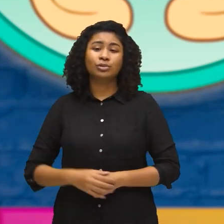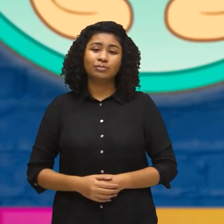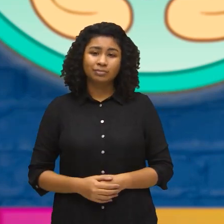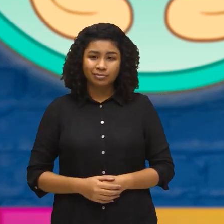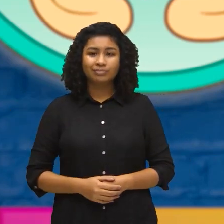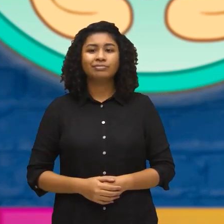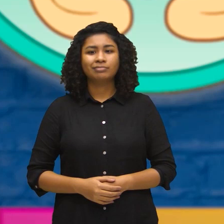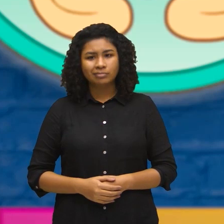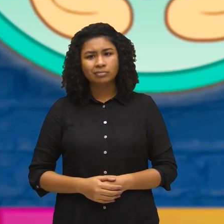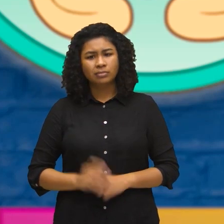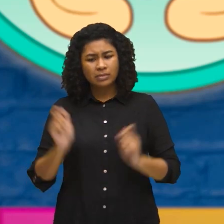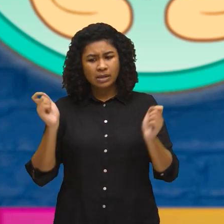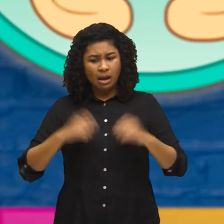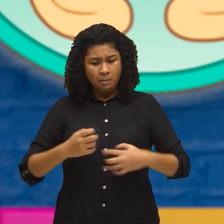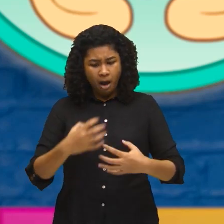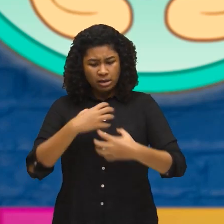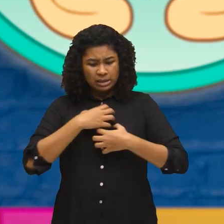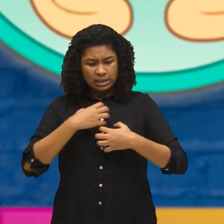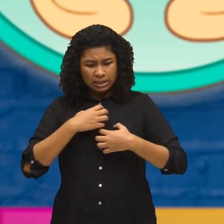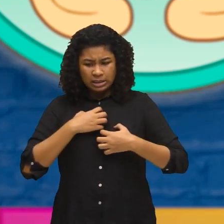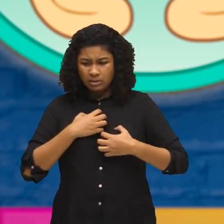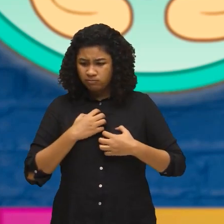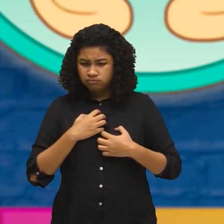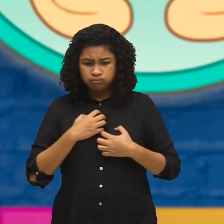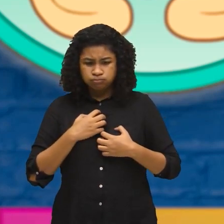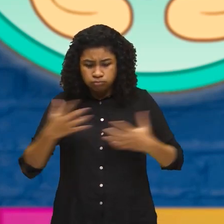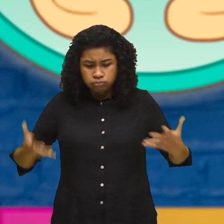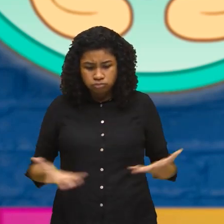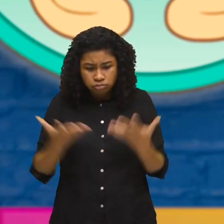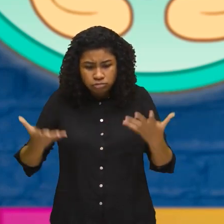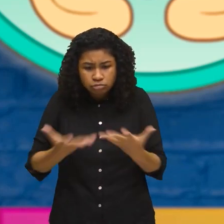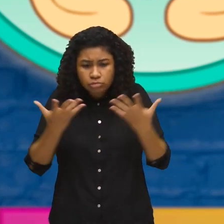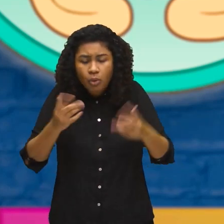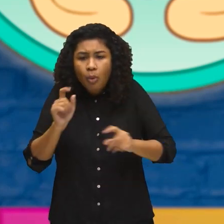de agressividade. Então, a gente precisa